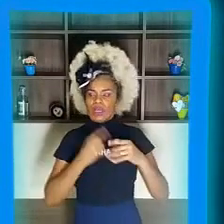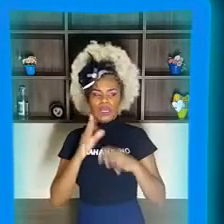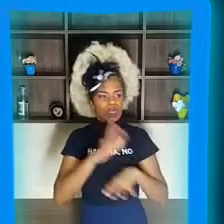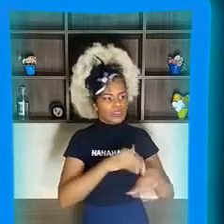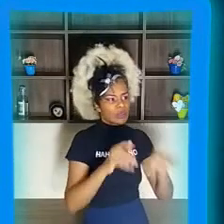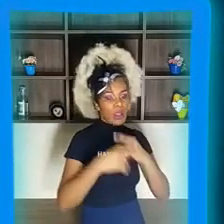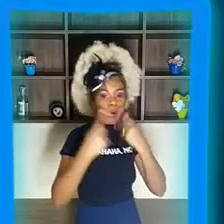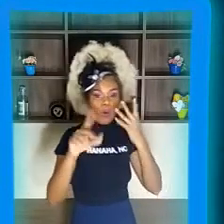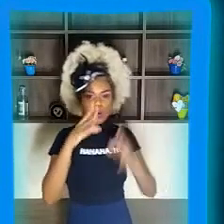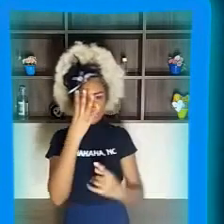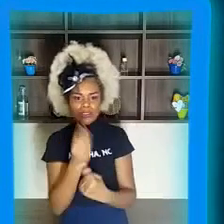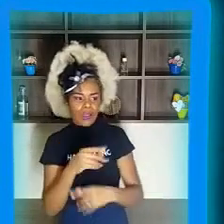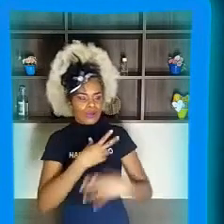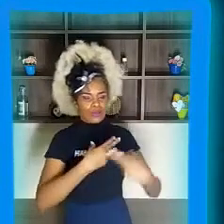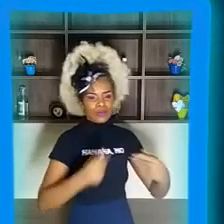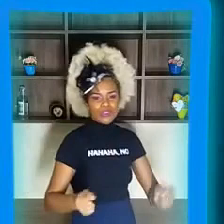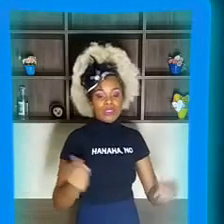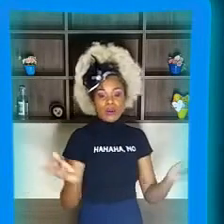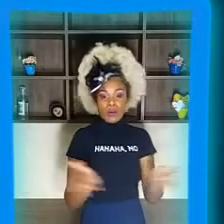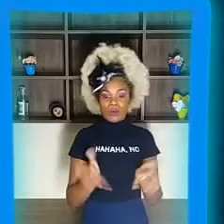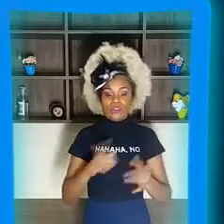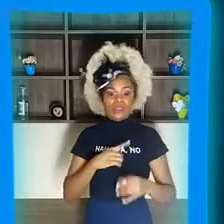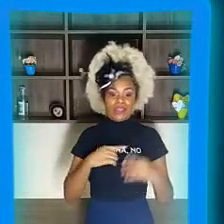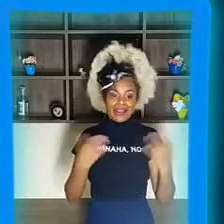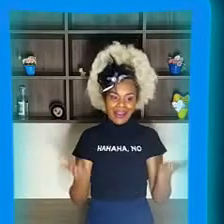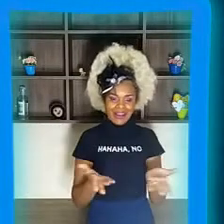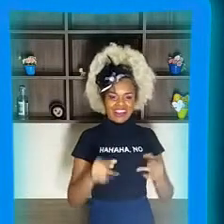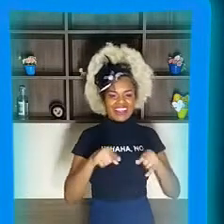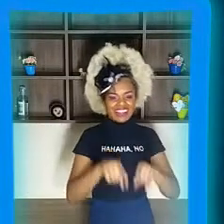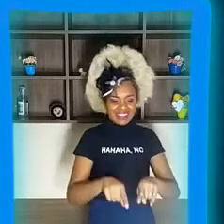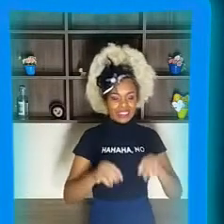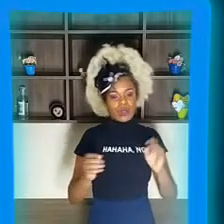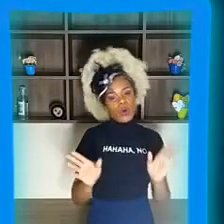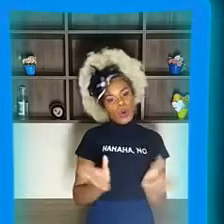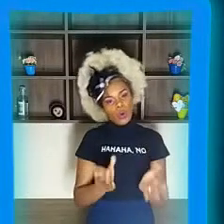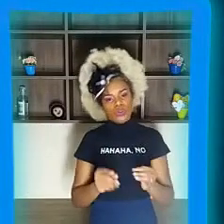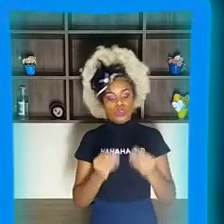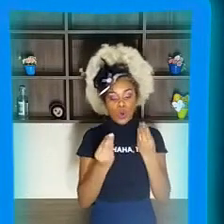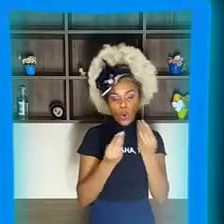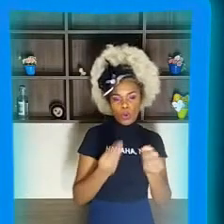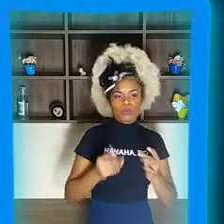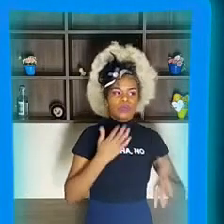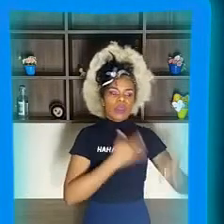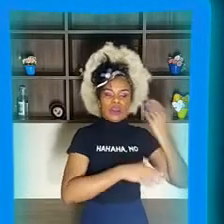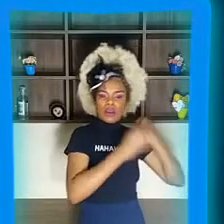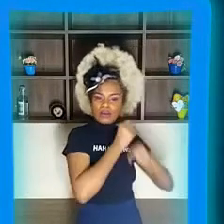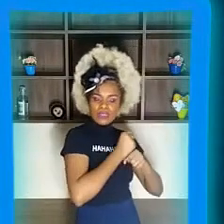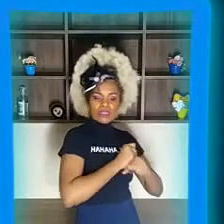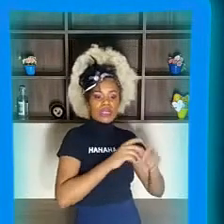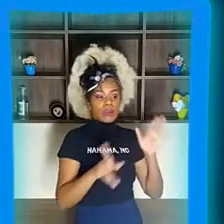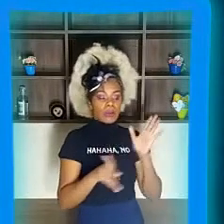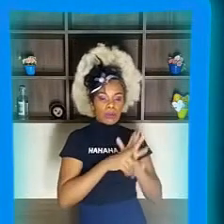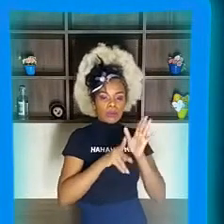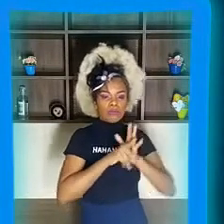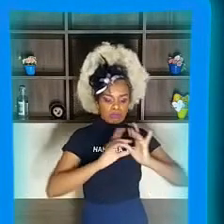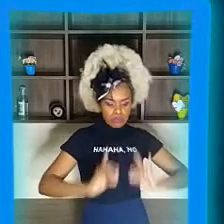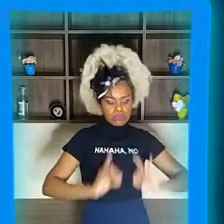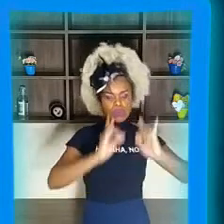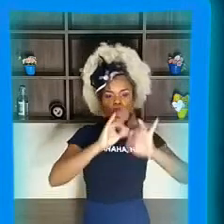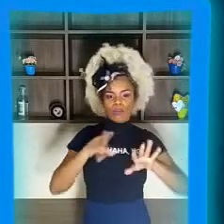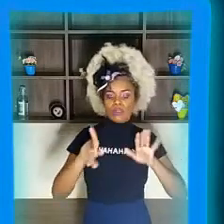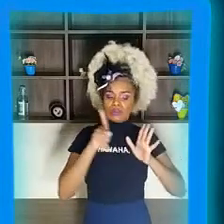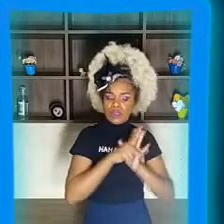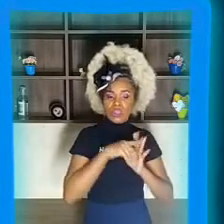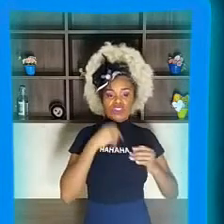expressões artísticas, e nós estamos hoje, até chegar, né, no status que nós estamos hoje, desde o ano passado, com uma sede própria, onde a gente só